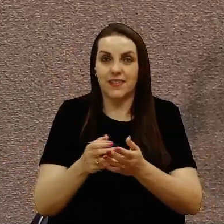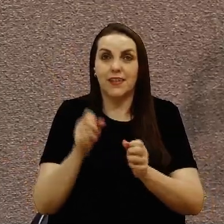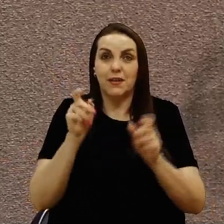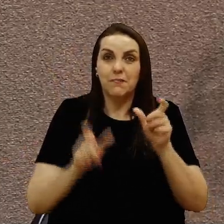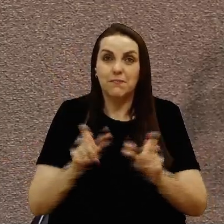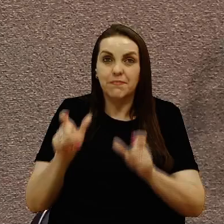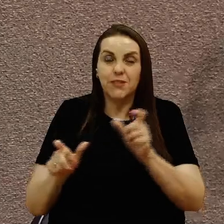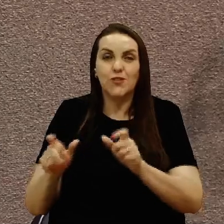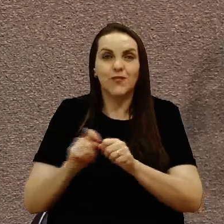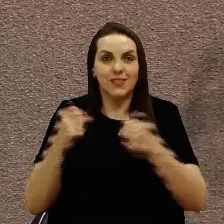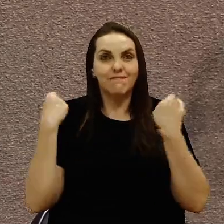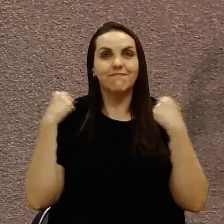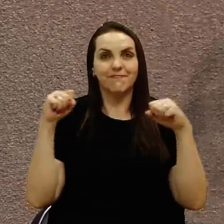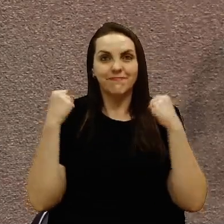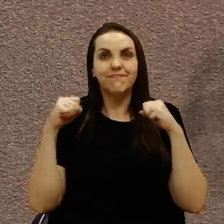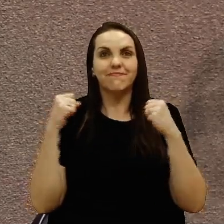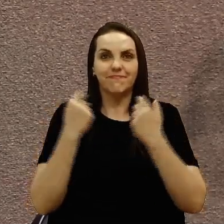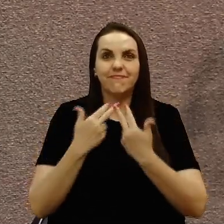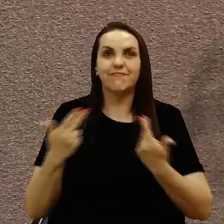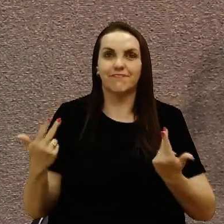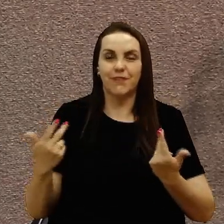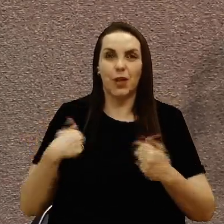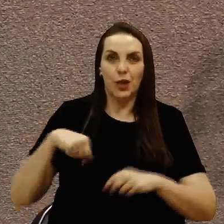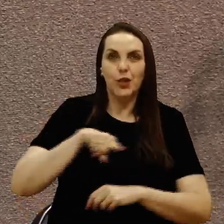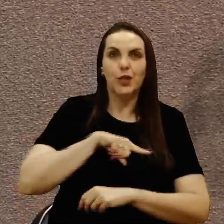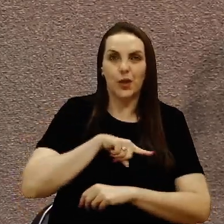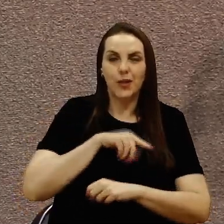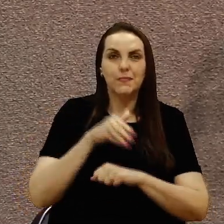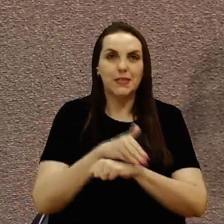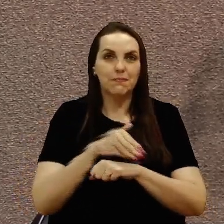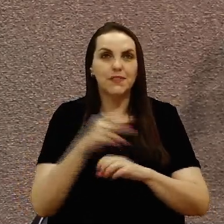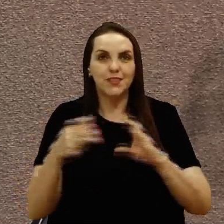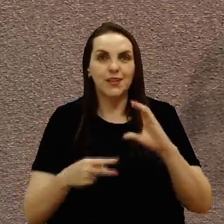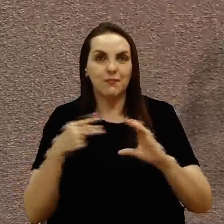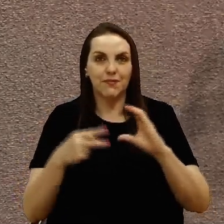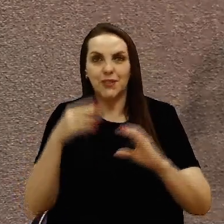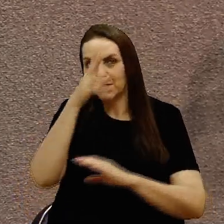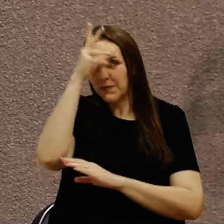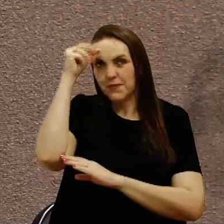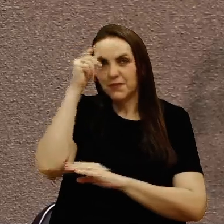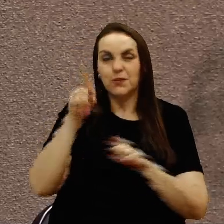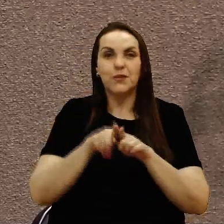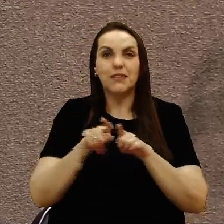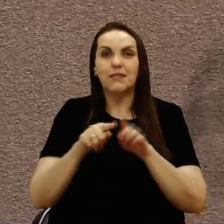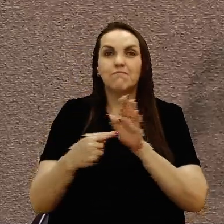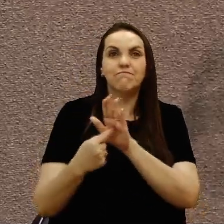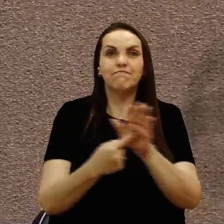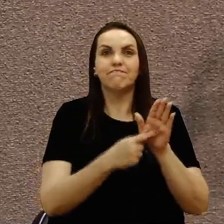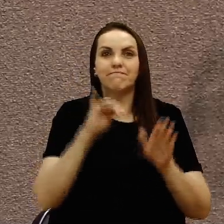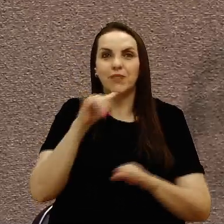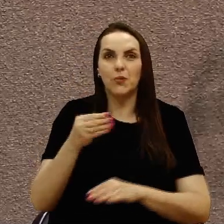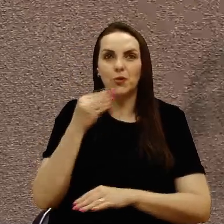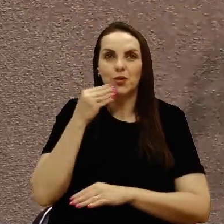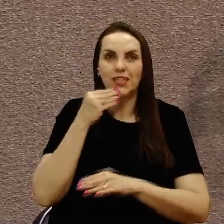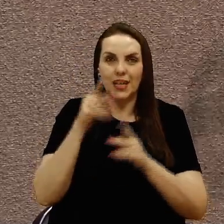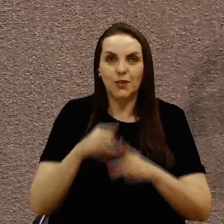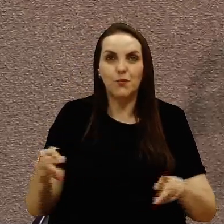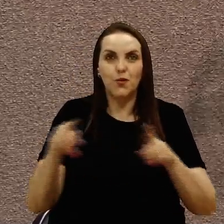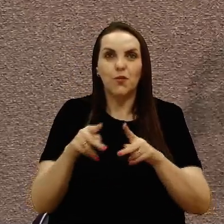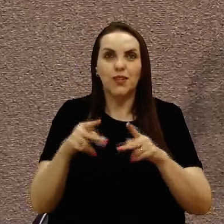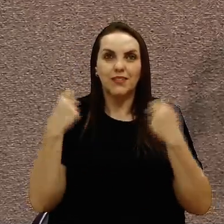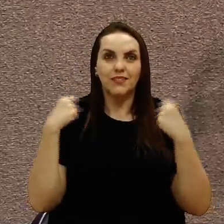e nós, como membros do Legislativo e também do Executivo, nós temos que dar essa oportunidade para a nossa população praticar atividade física. Muito